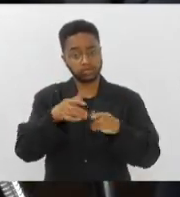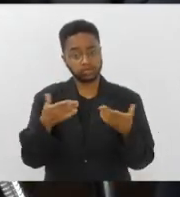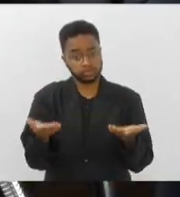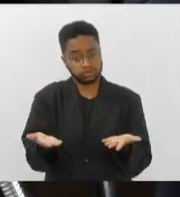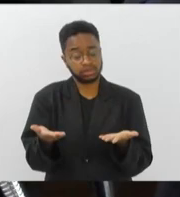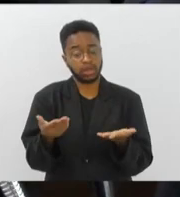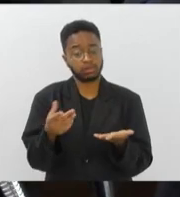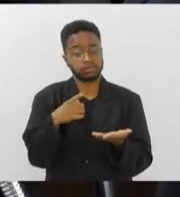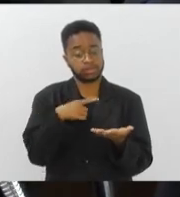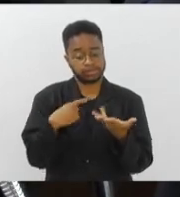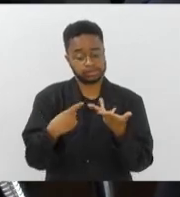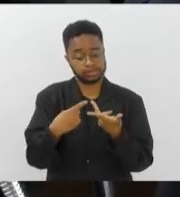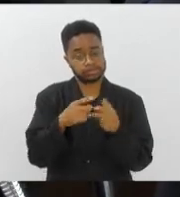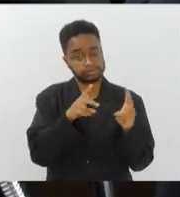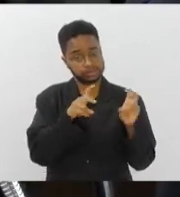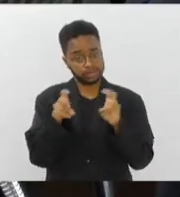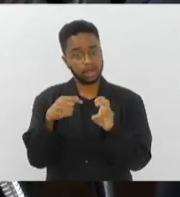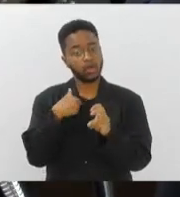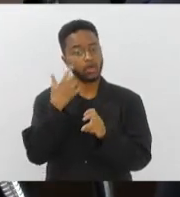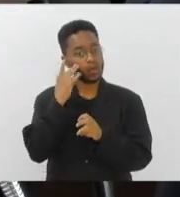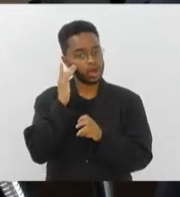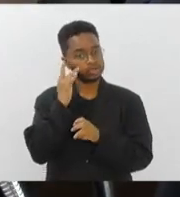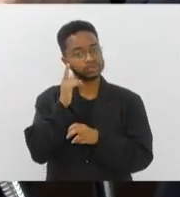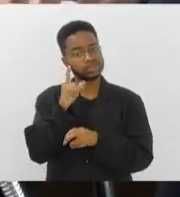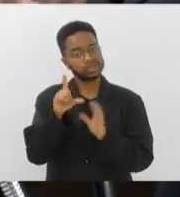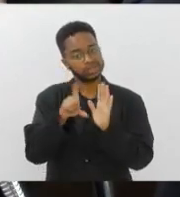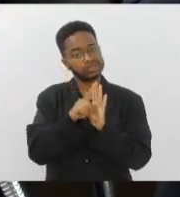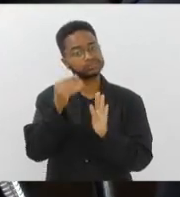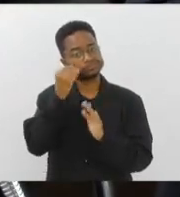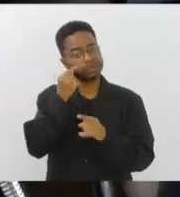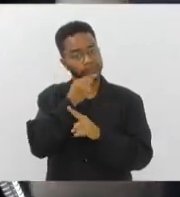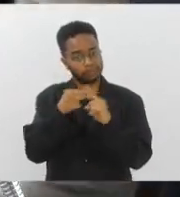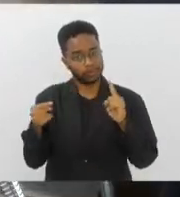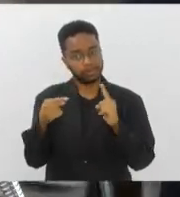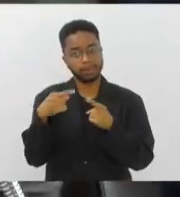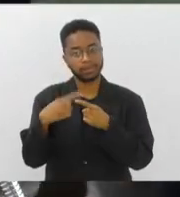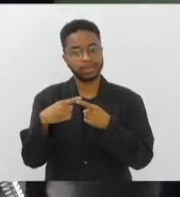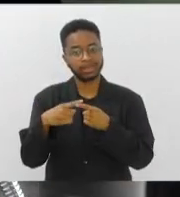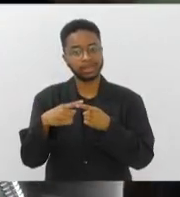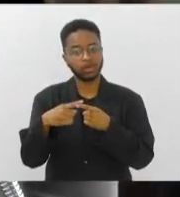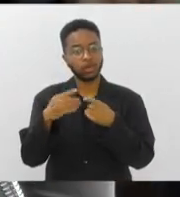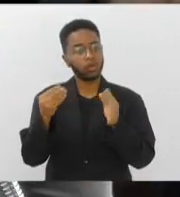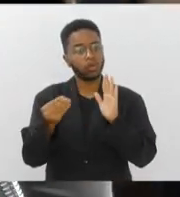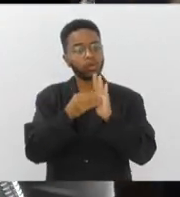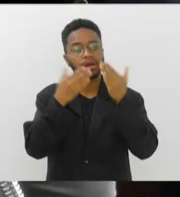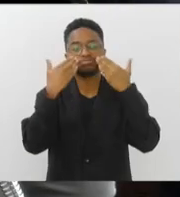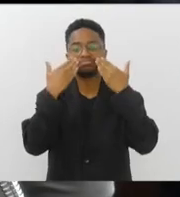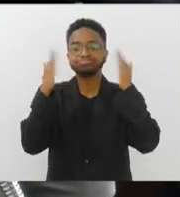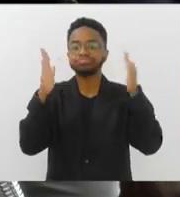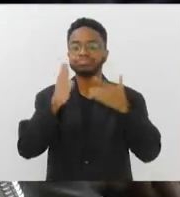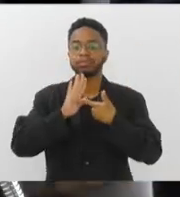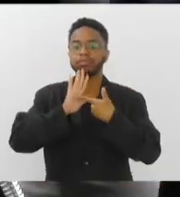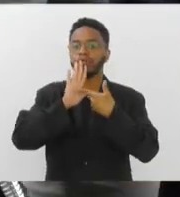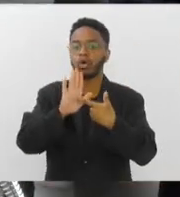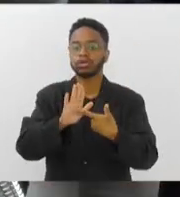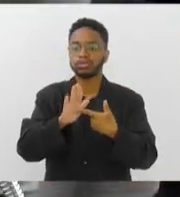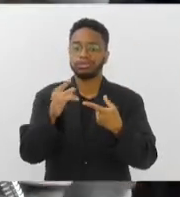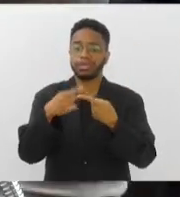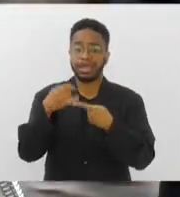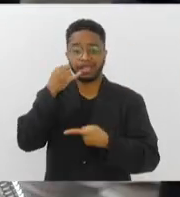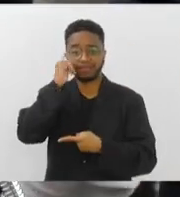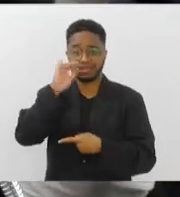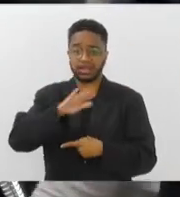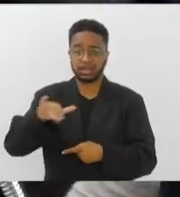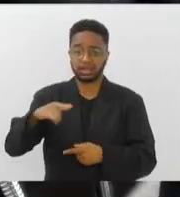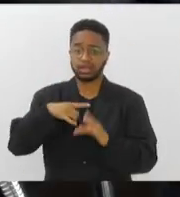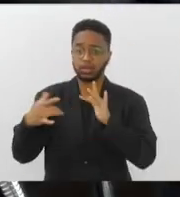são essas coisas, né, que eu acho que a lei pretende coibir, de deixar exposto, né, para que crianças não